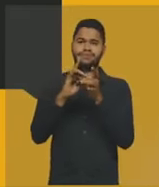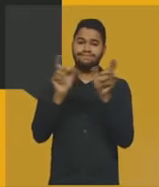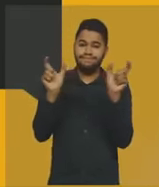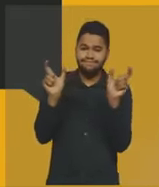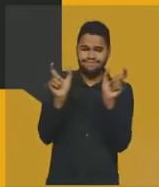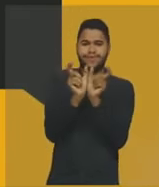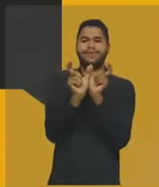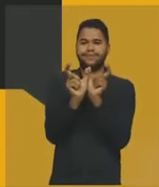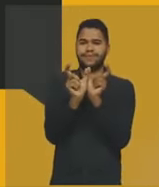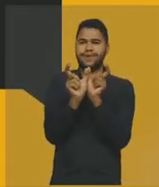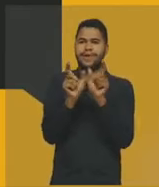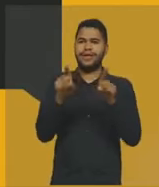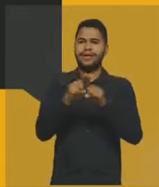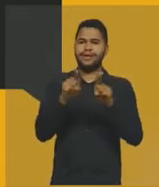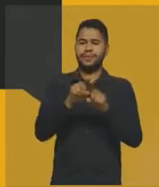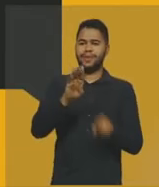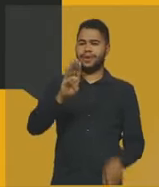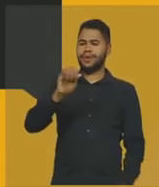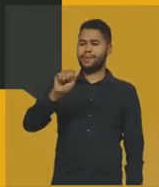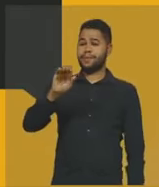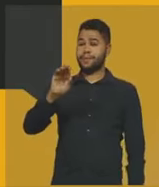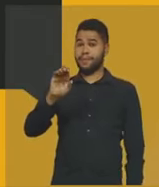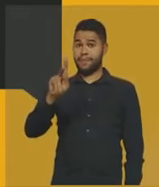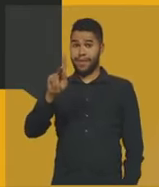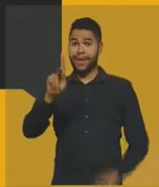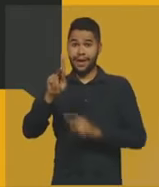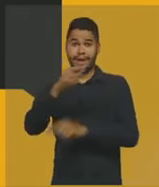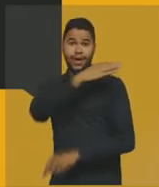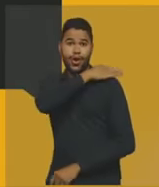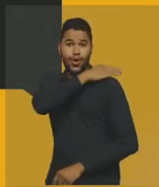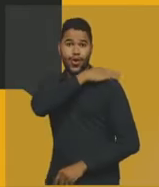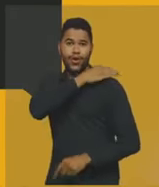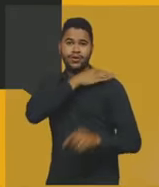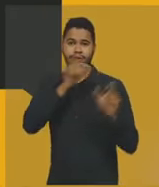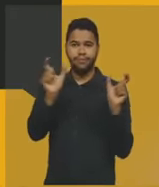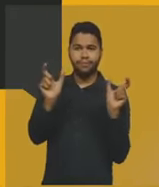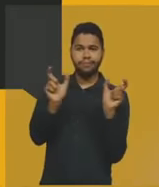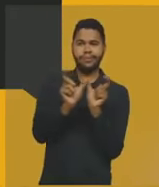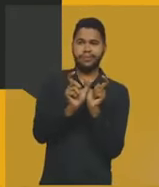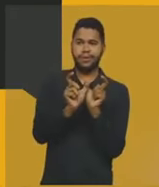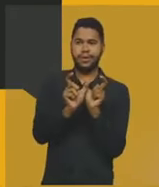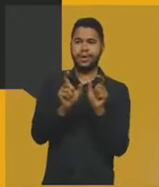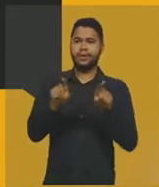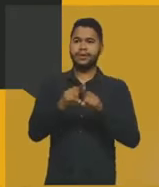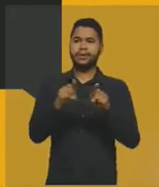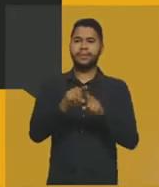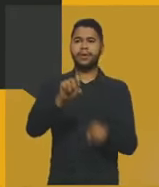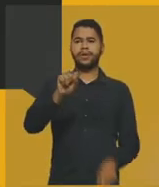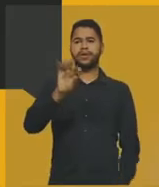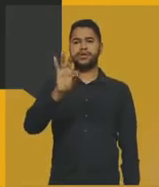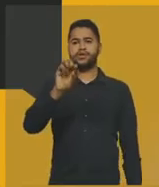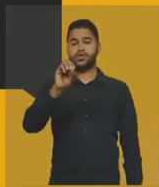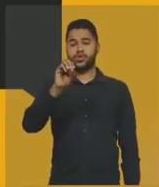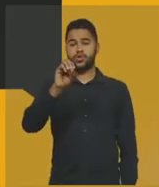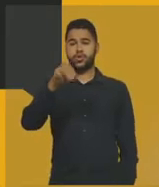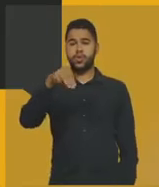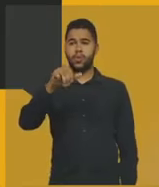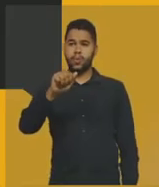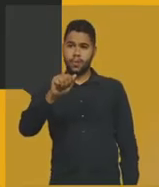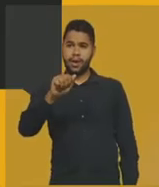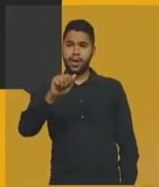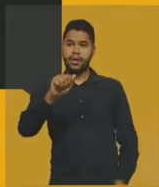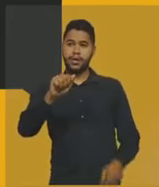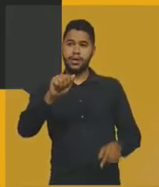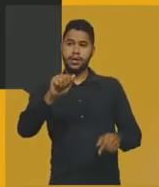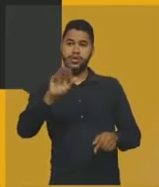significa costa, backache, dor nas costas. O estômago, stomach, stomachache, dor no